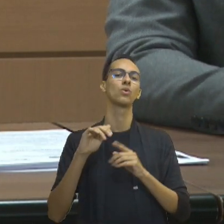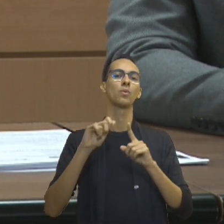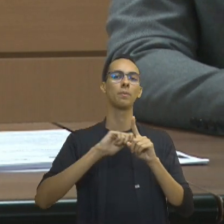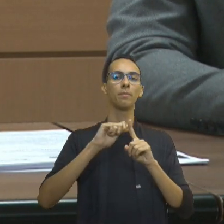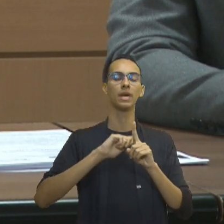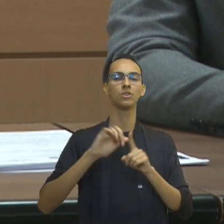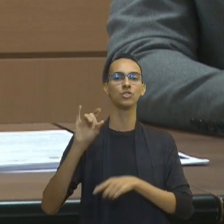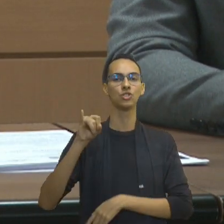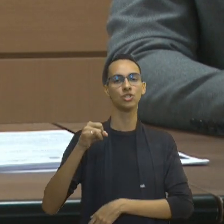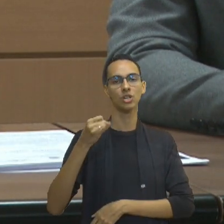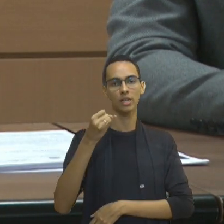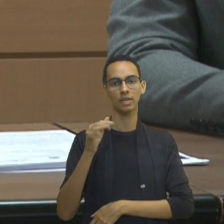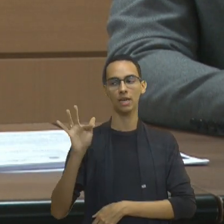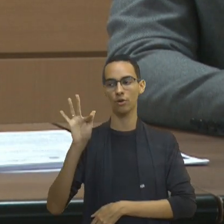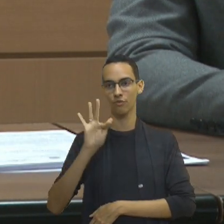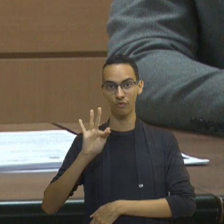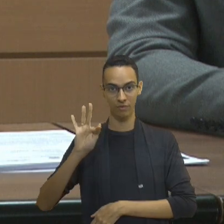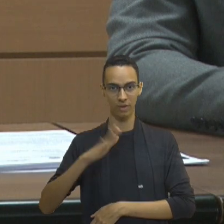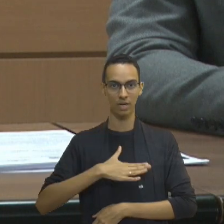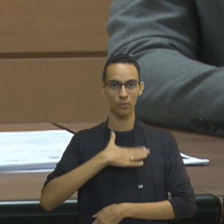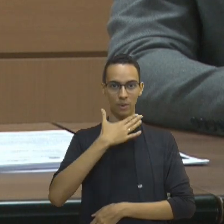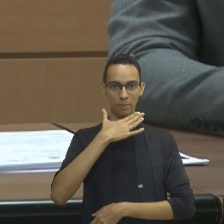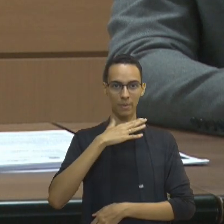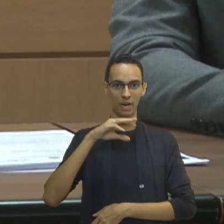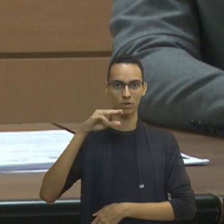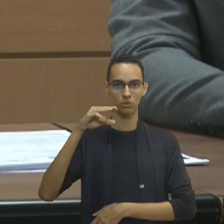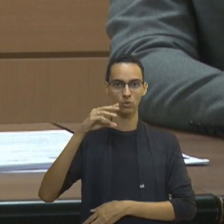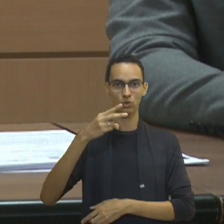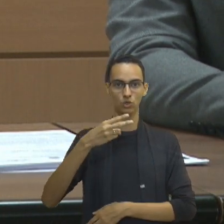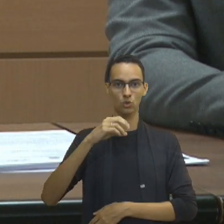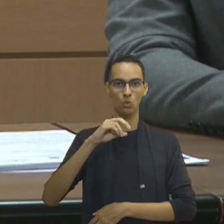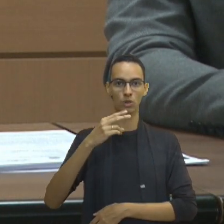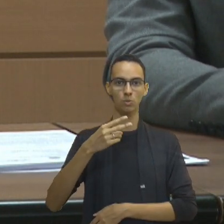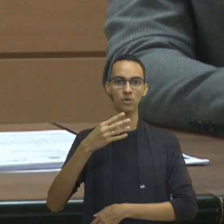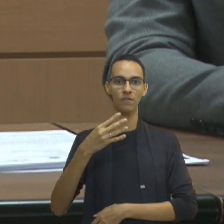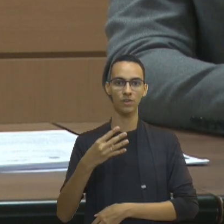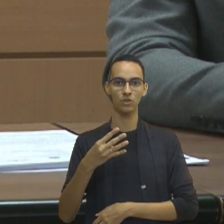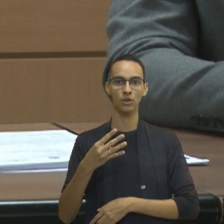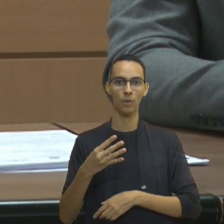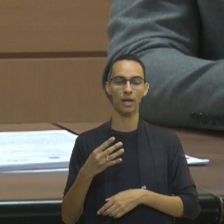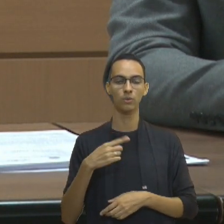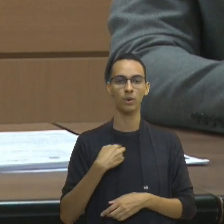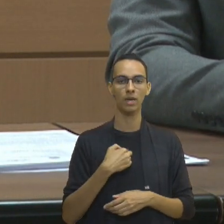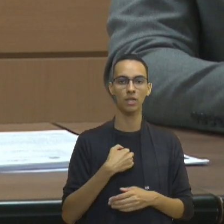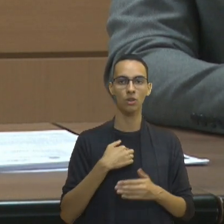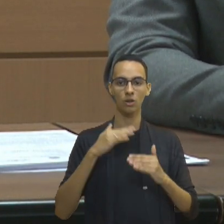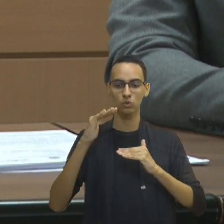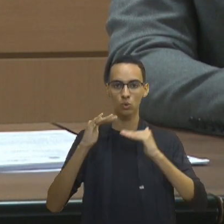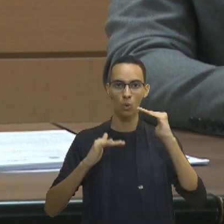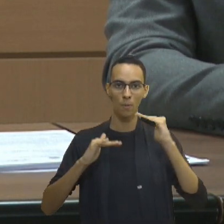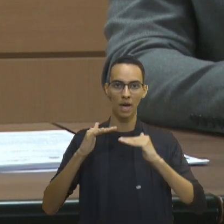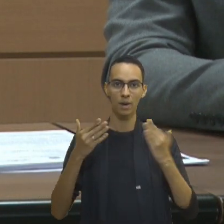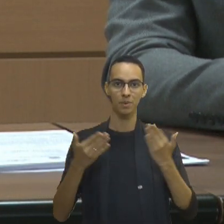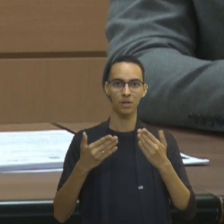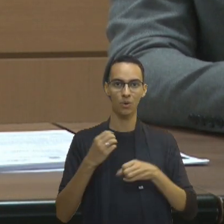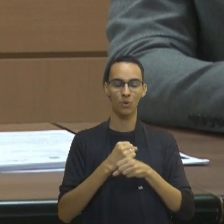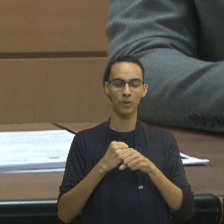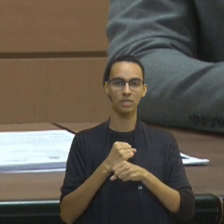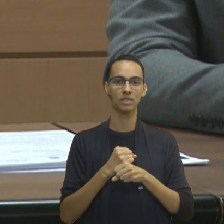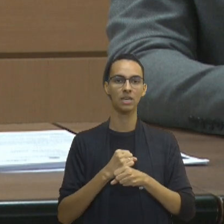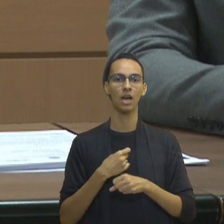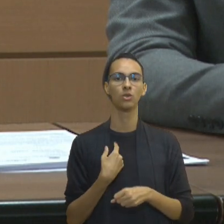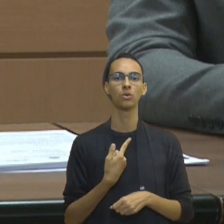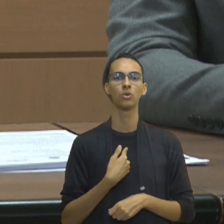2024, com janeiro, fevereiro e março, que ainda nem terminou o mês, né, de 2025, nós temos uma redução